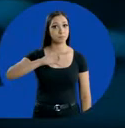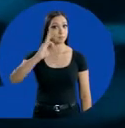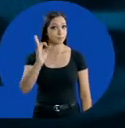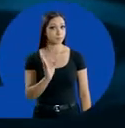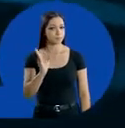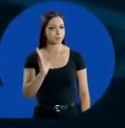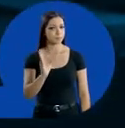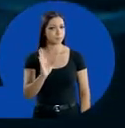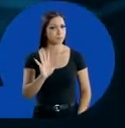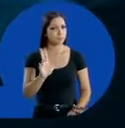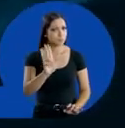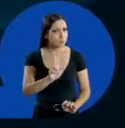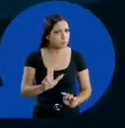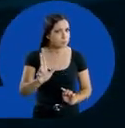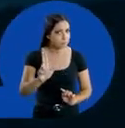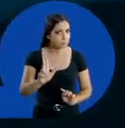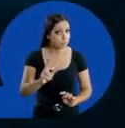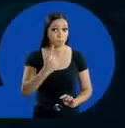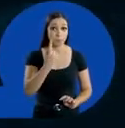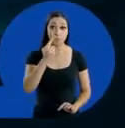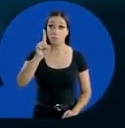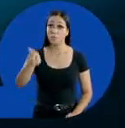2,49%. E em Uberlândia, de